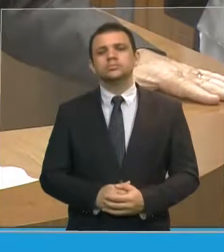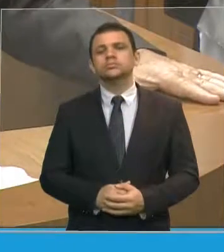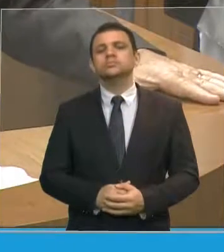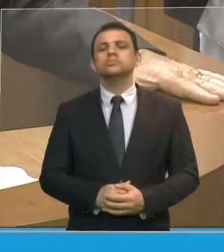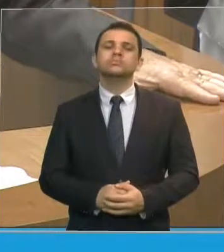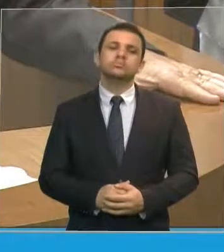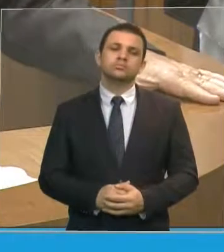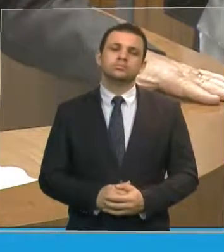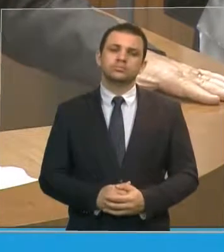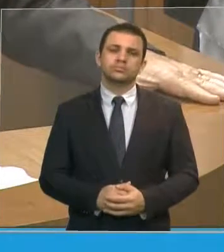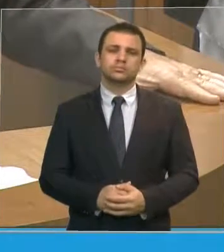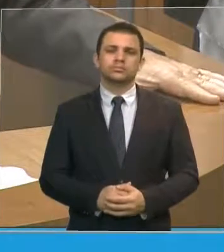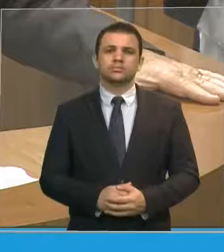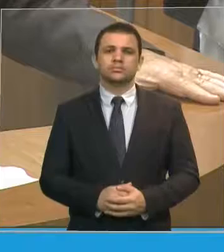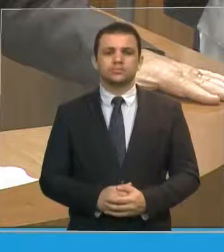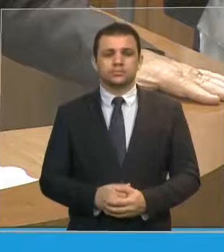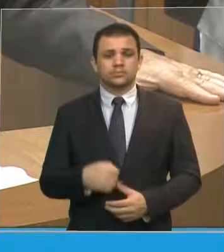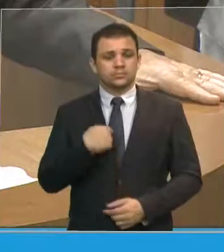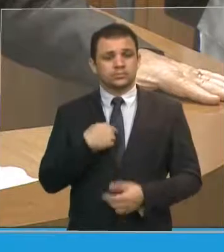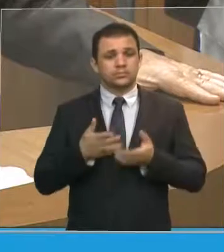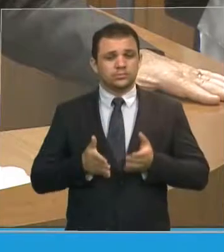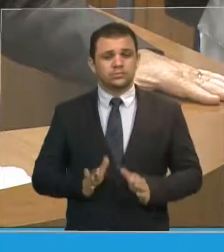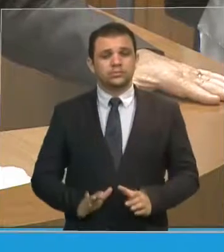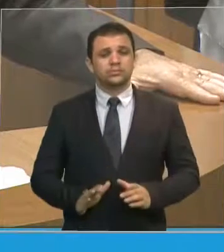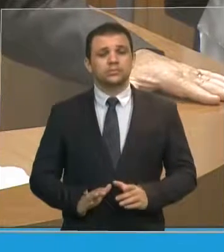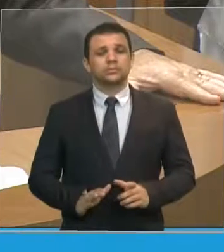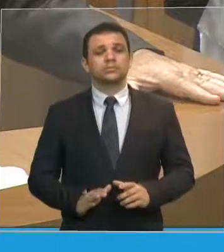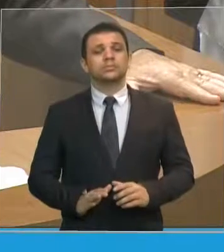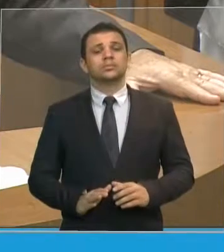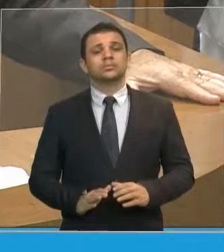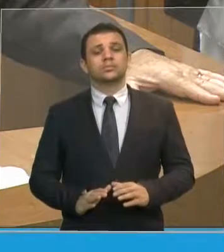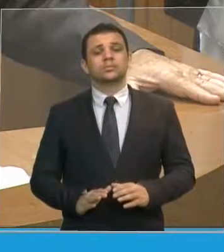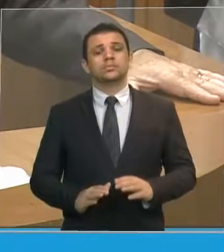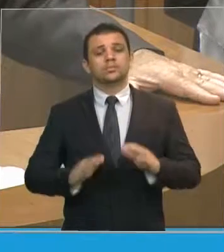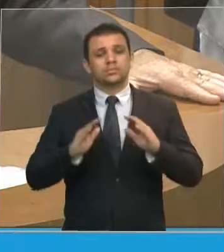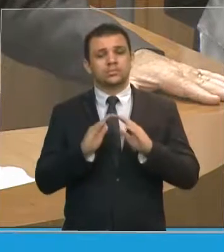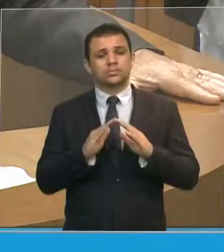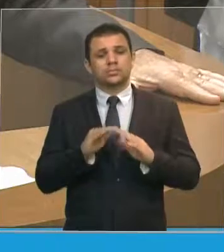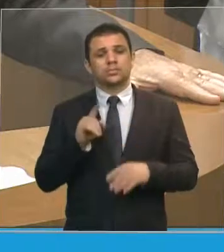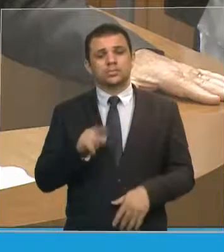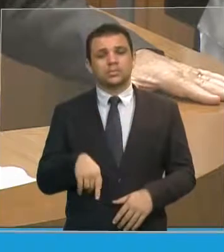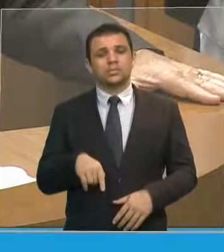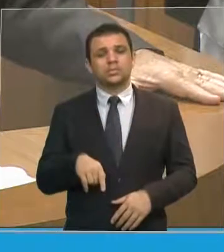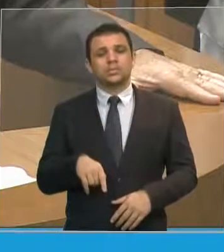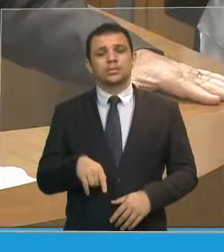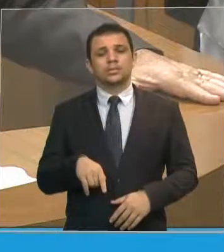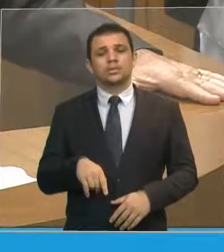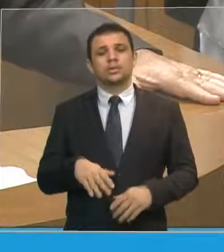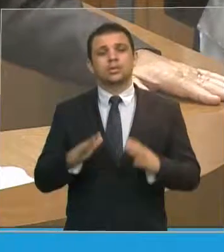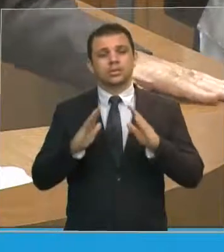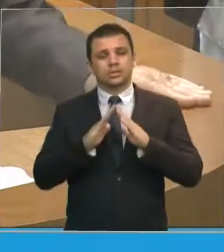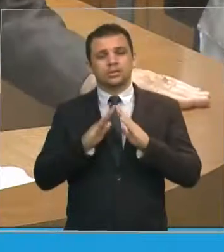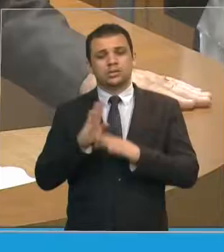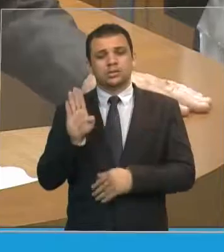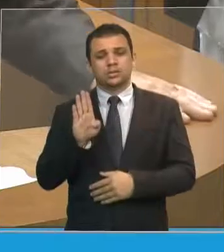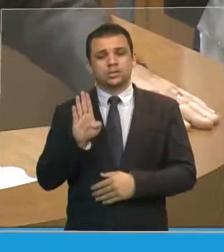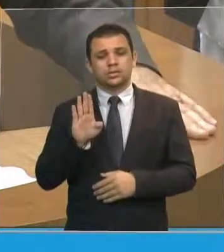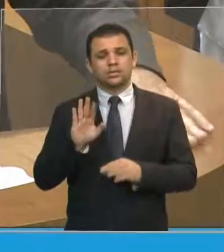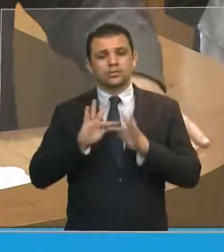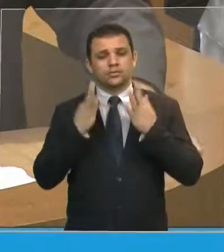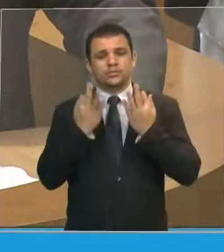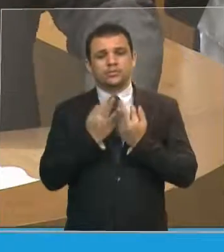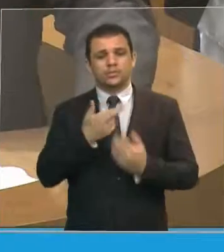Eu nasci num lar cristão, evangélico, batista.